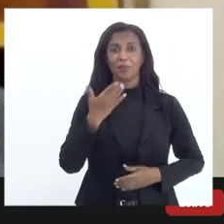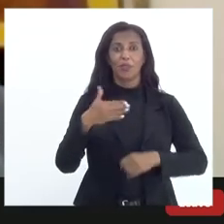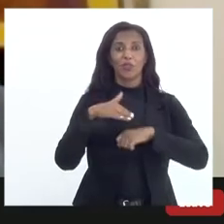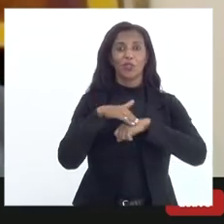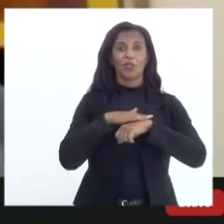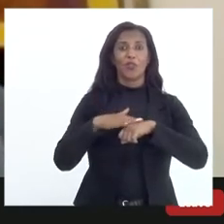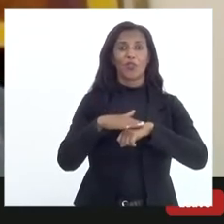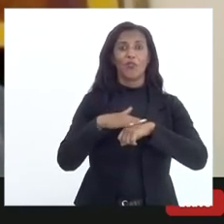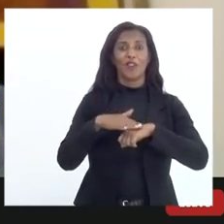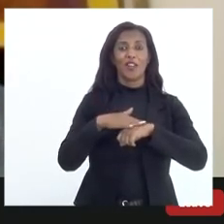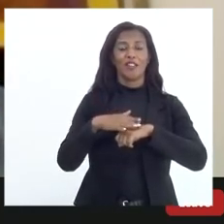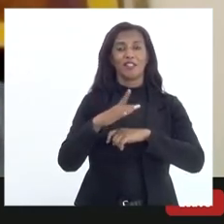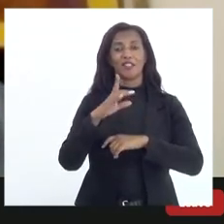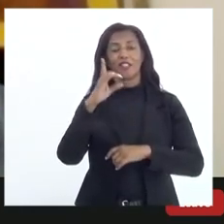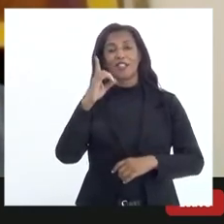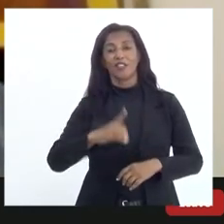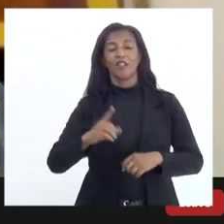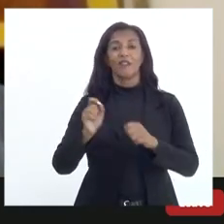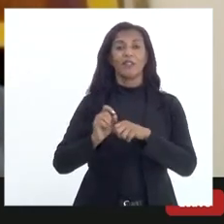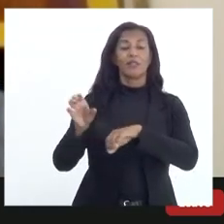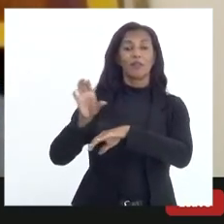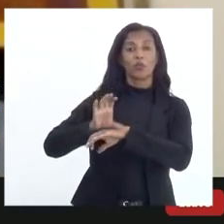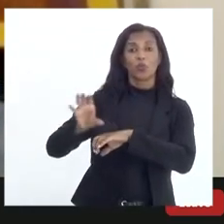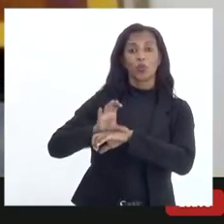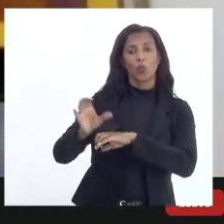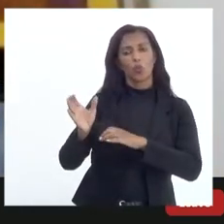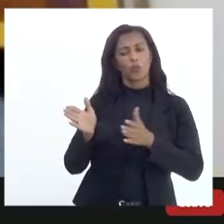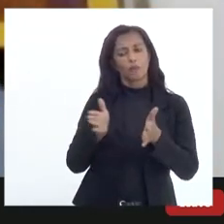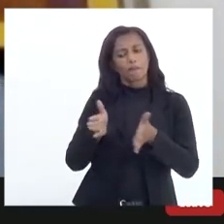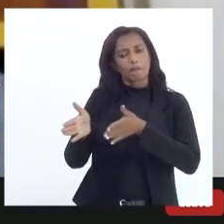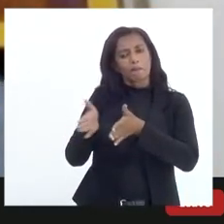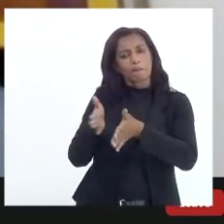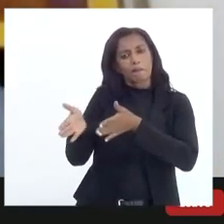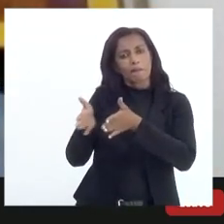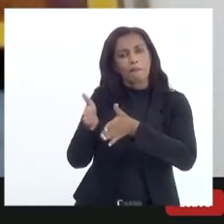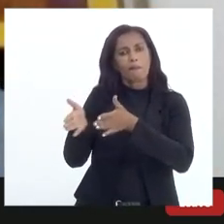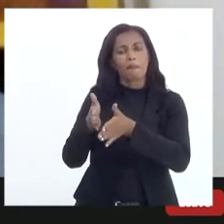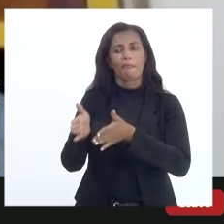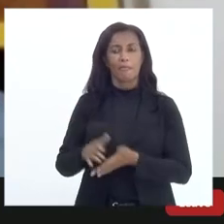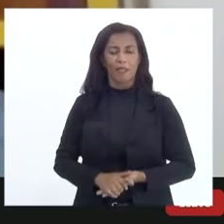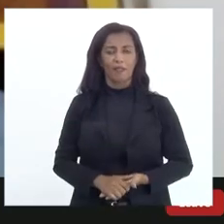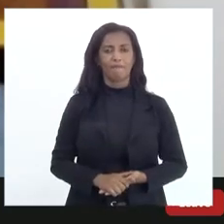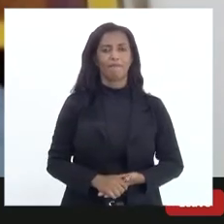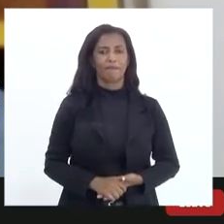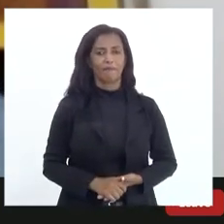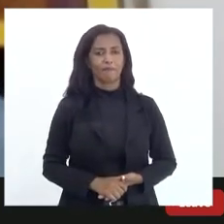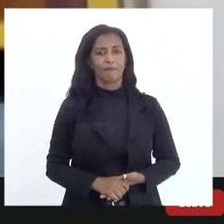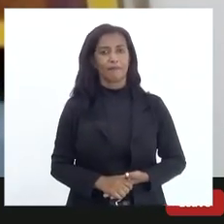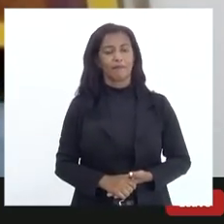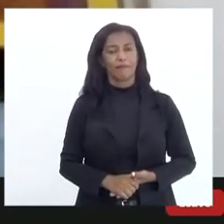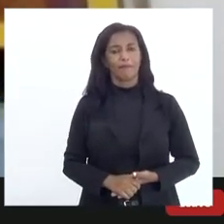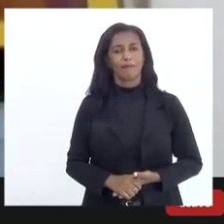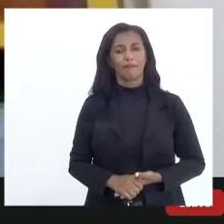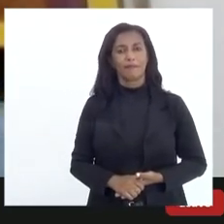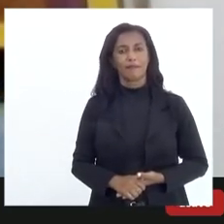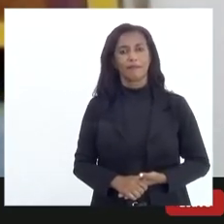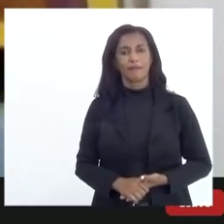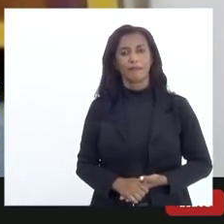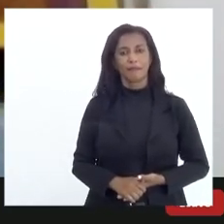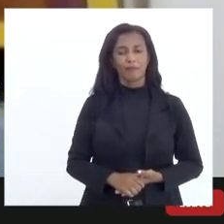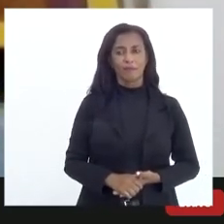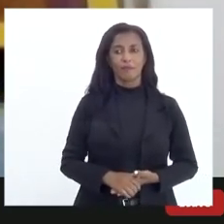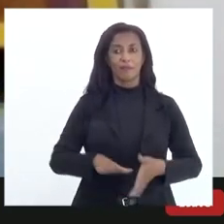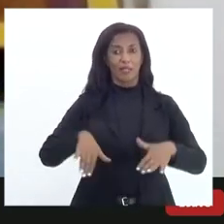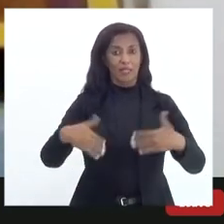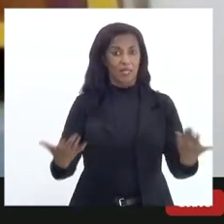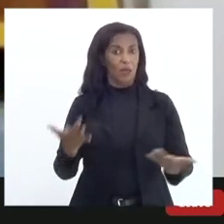lá, com a diretora e tal, para ver se monta um curso nessa, um pouco nessa direção. É uma iniciativa da casa. Ok? Então,